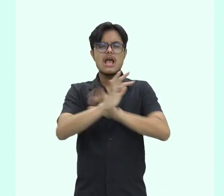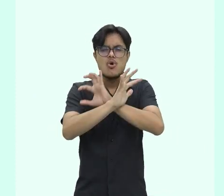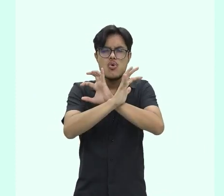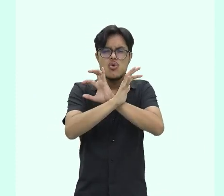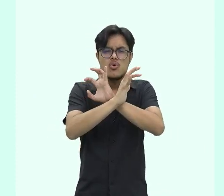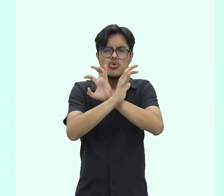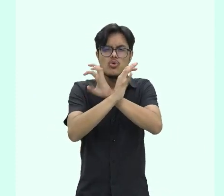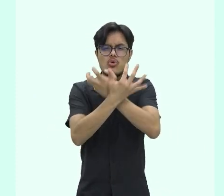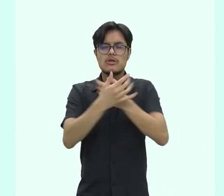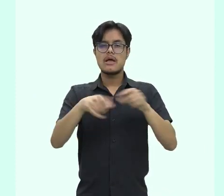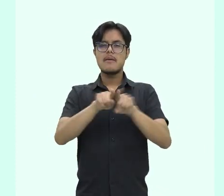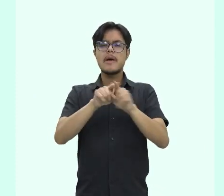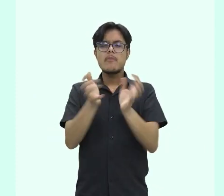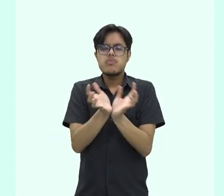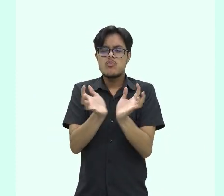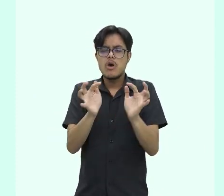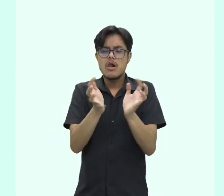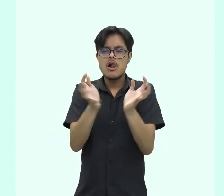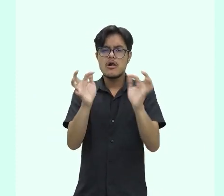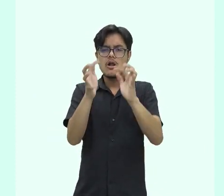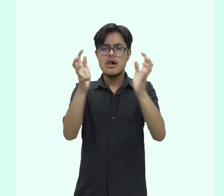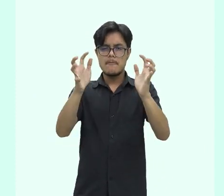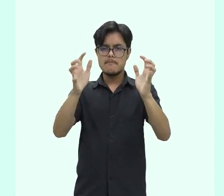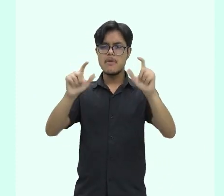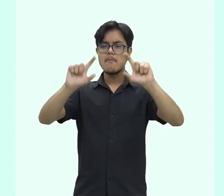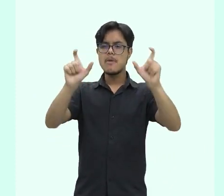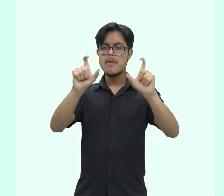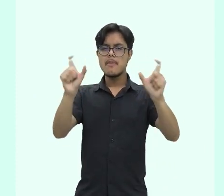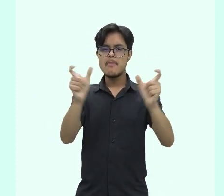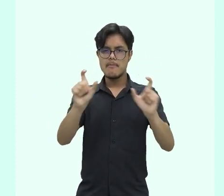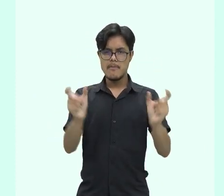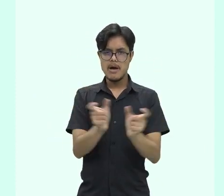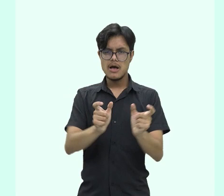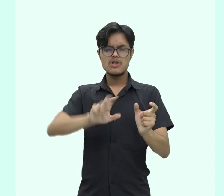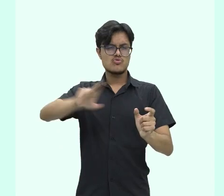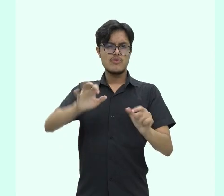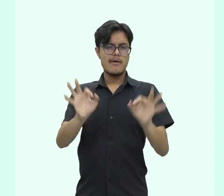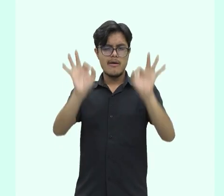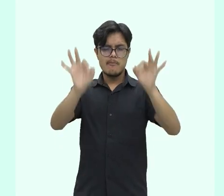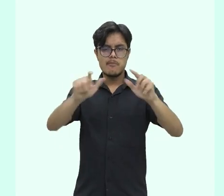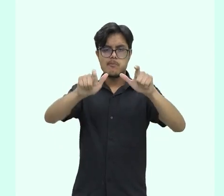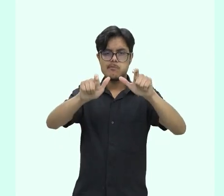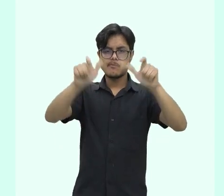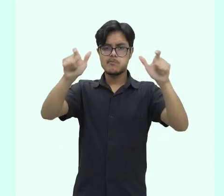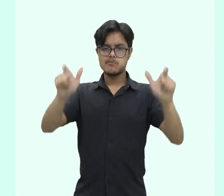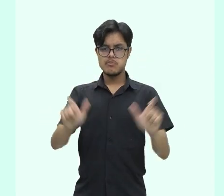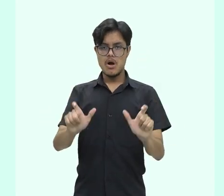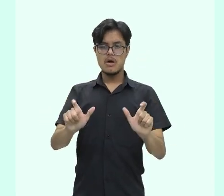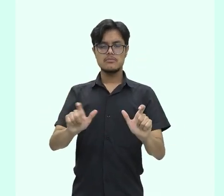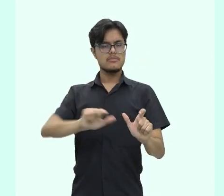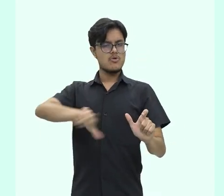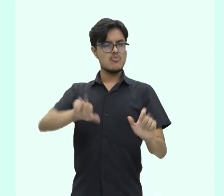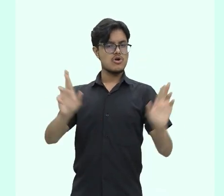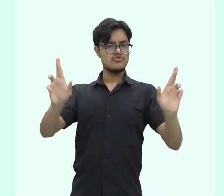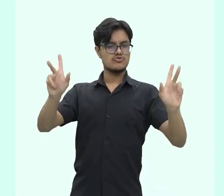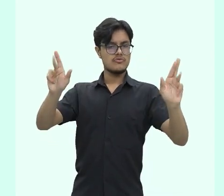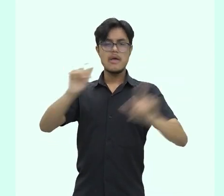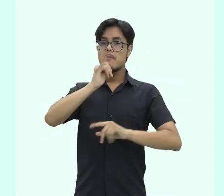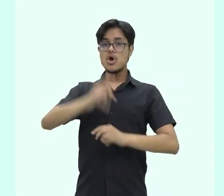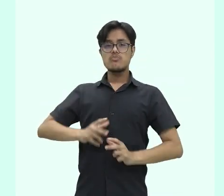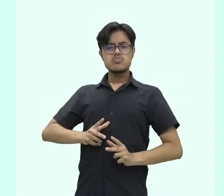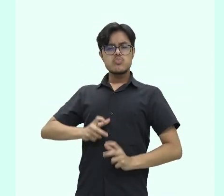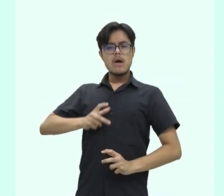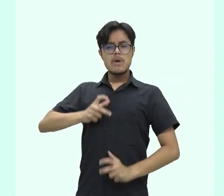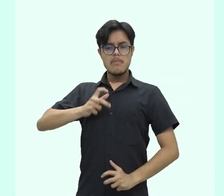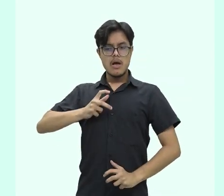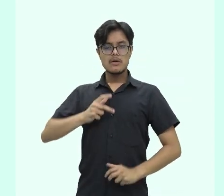apresentam ali um formato regular, né? Como a gente pode observar, no caso das vértebras, elas vão apresentar esse formato,